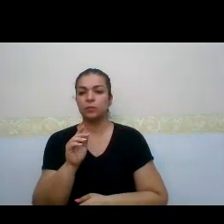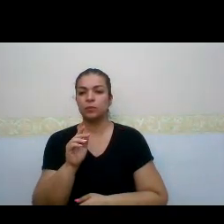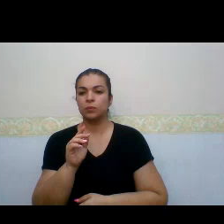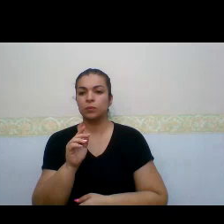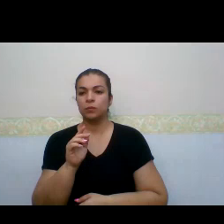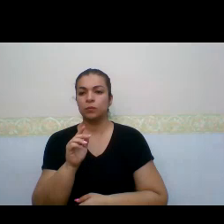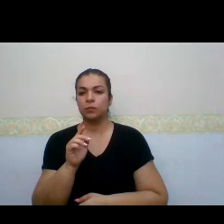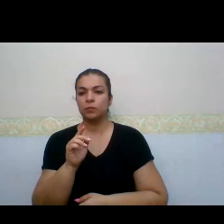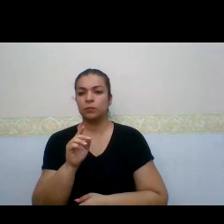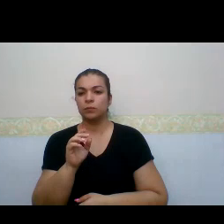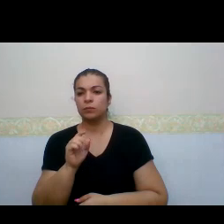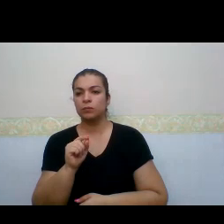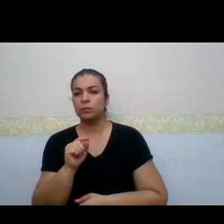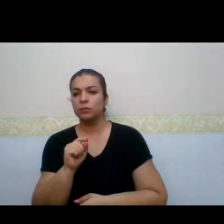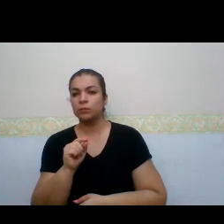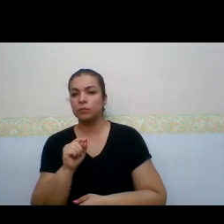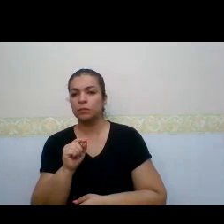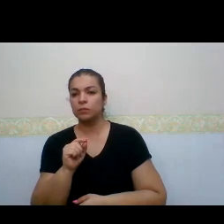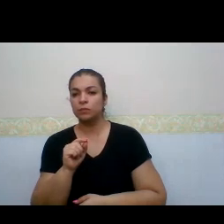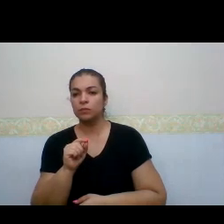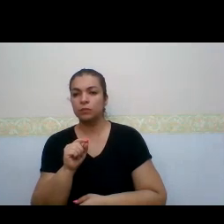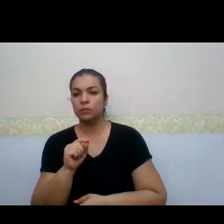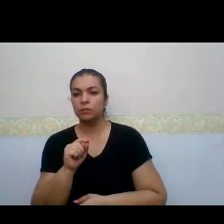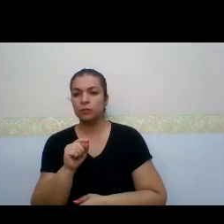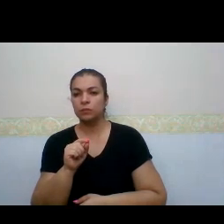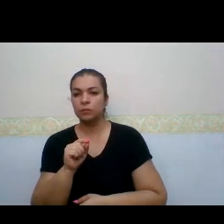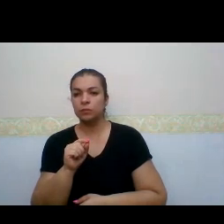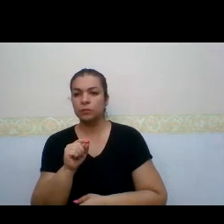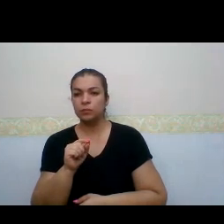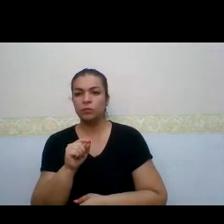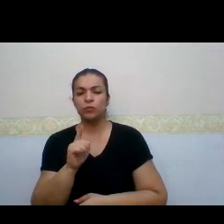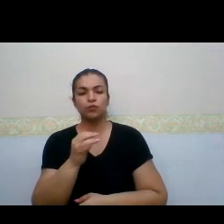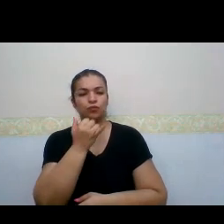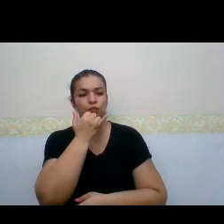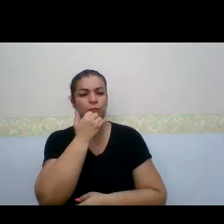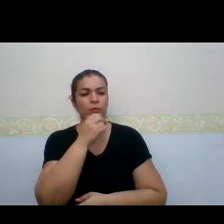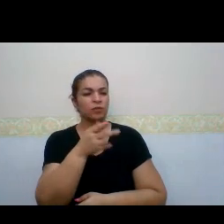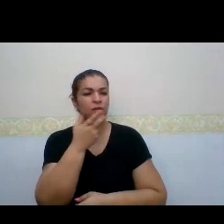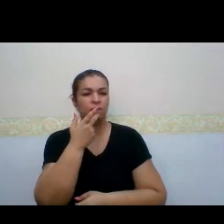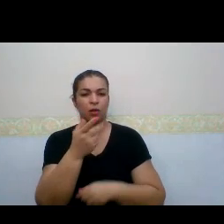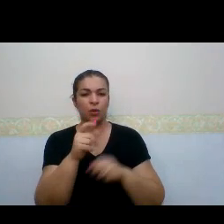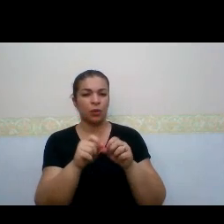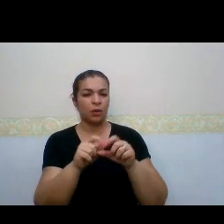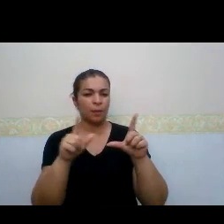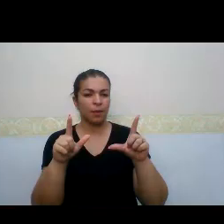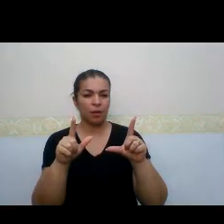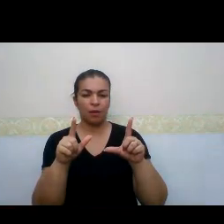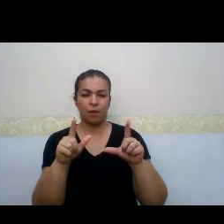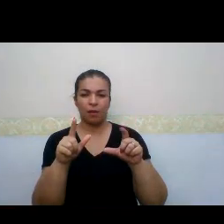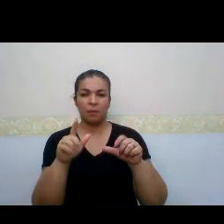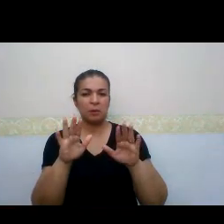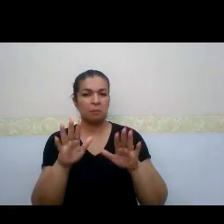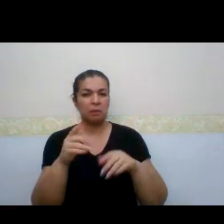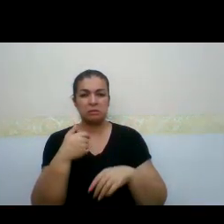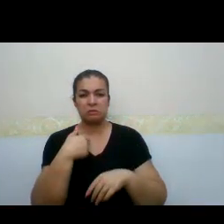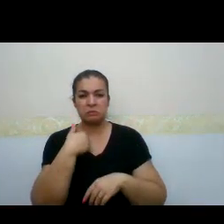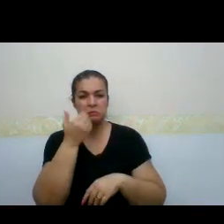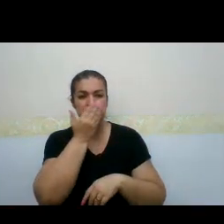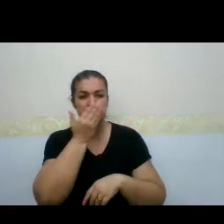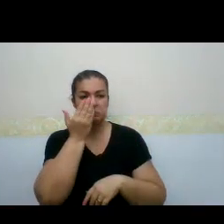Pois não? Desculpe, você falou que ia abrir a câmera, para mim não apareceu, não.